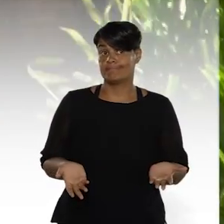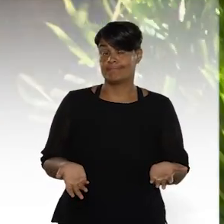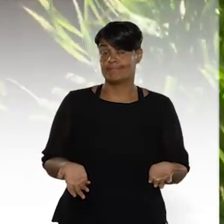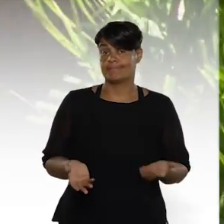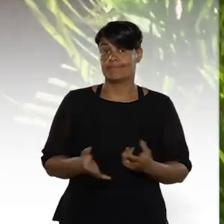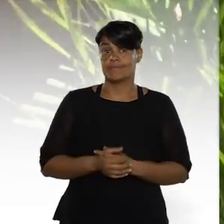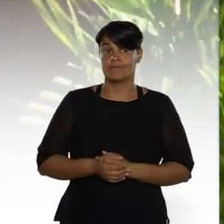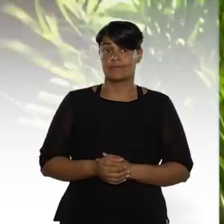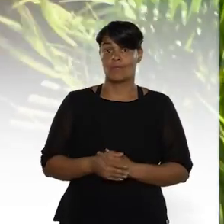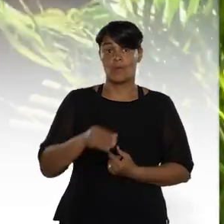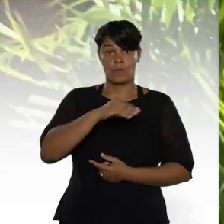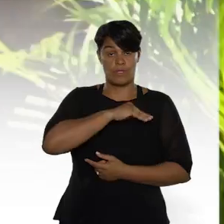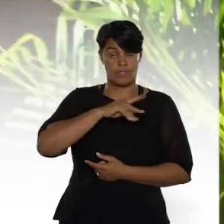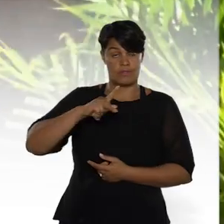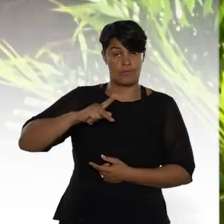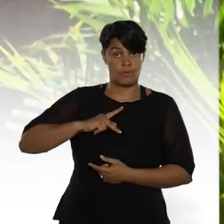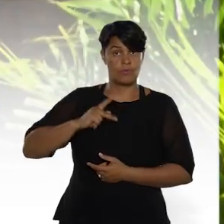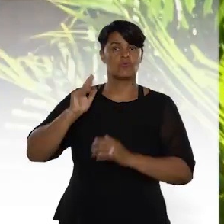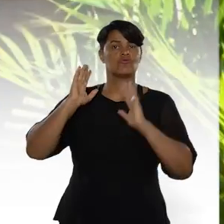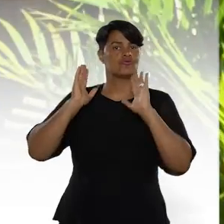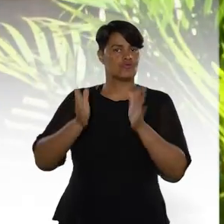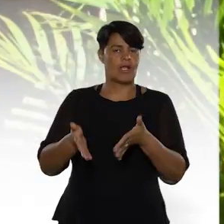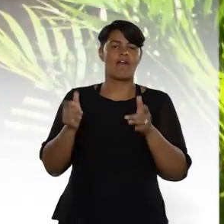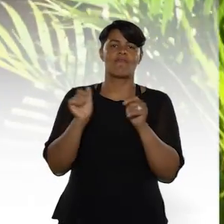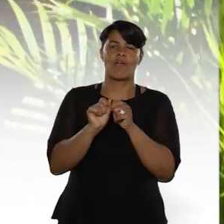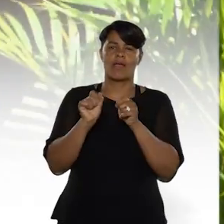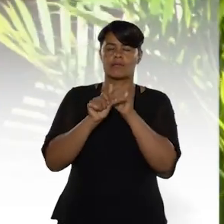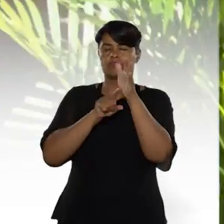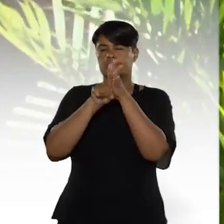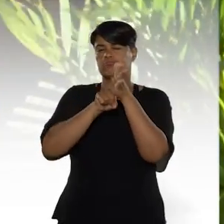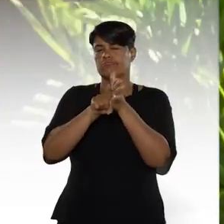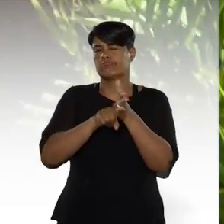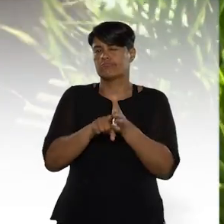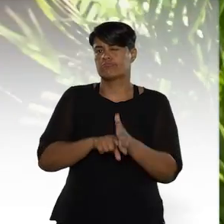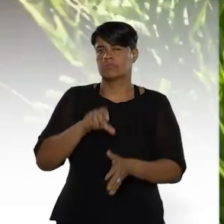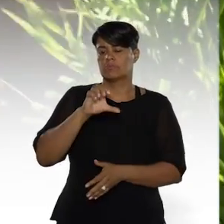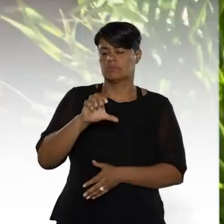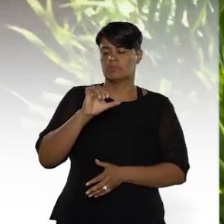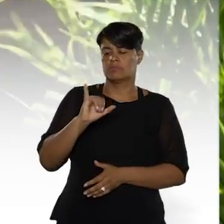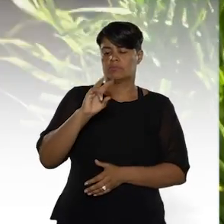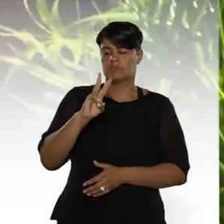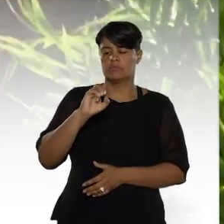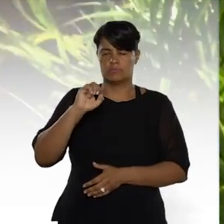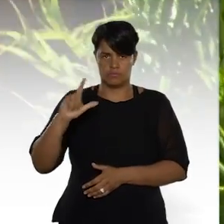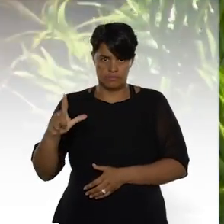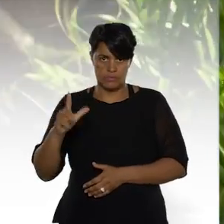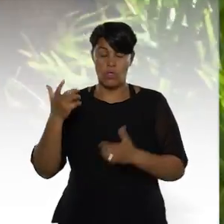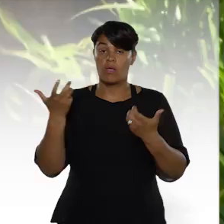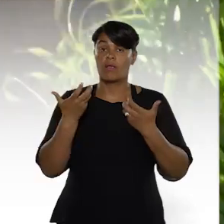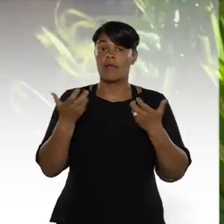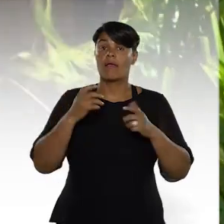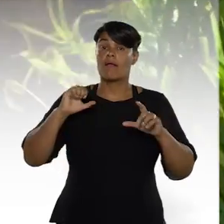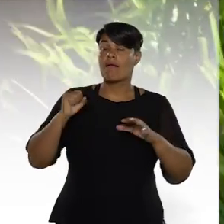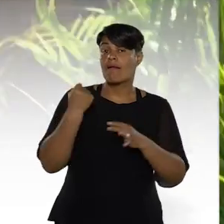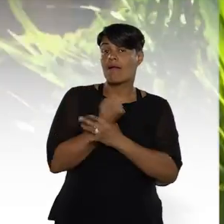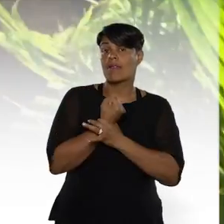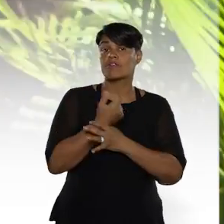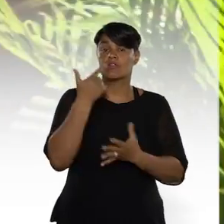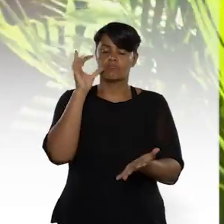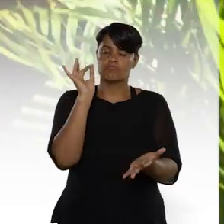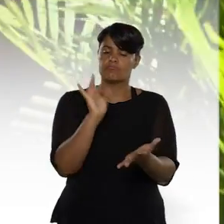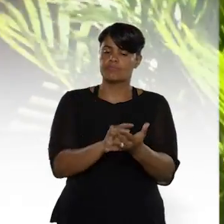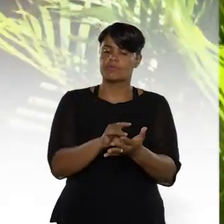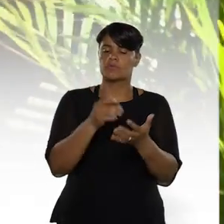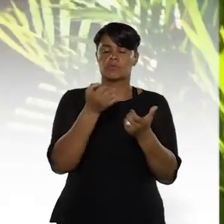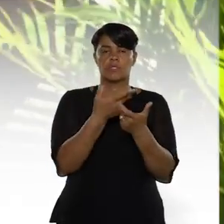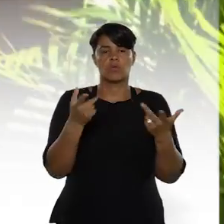Ministério Público Federal já instaurou um inquérito civil para garantir que o poder público tome ações efetivas para combater